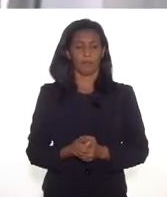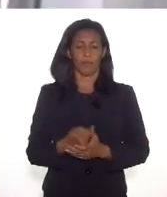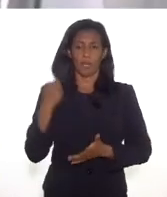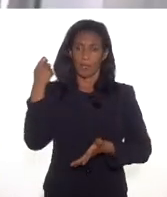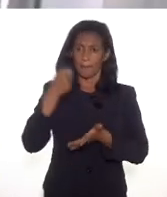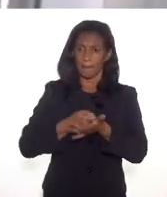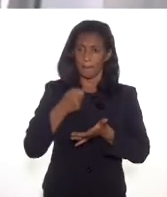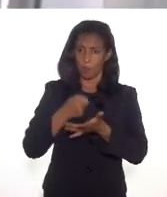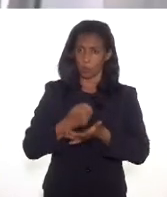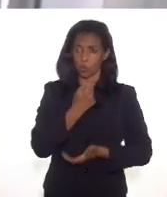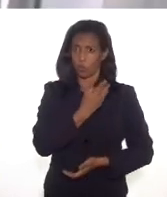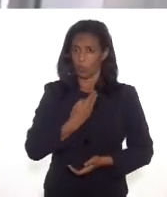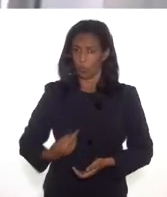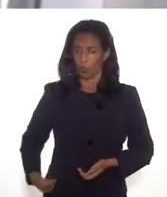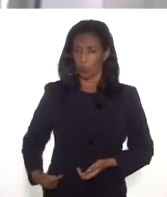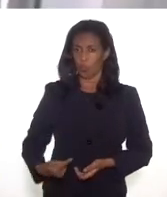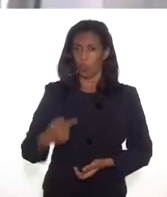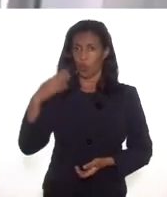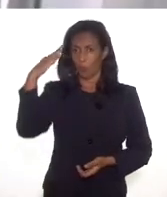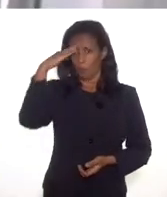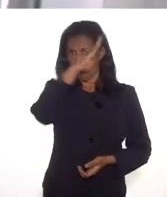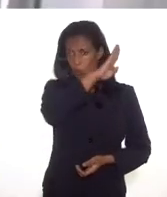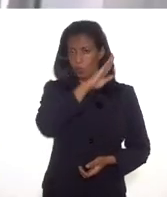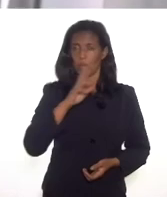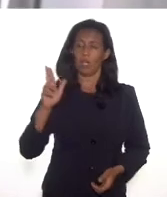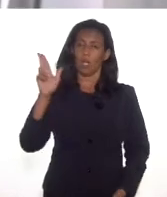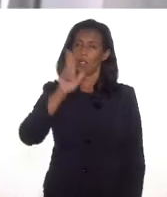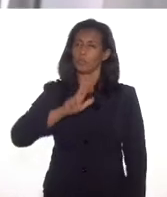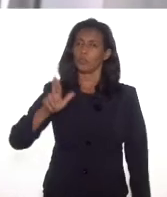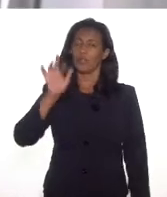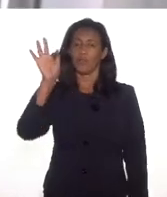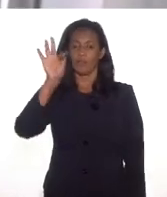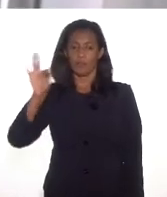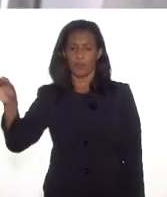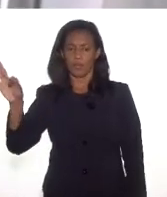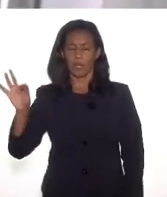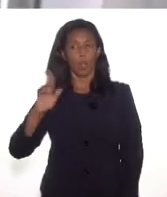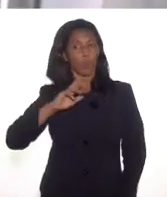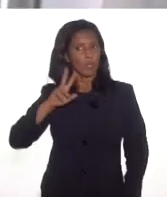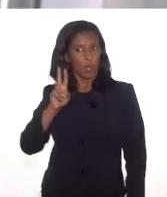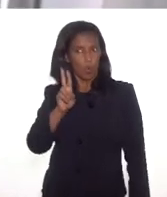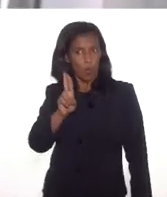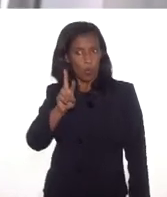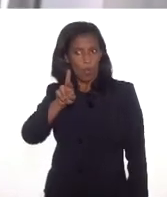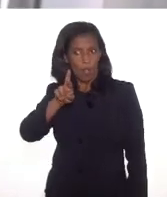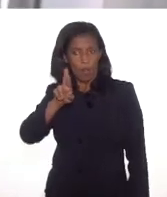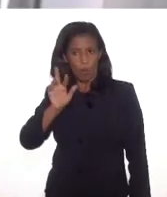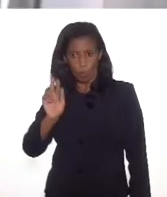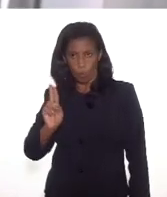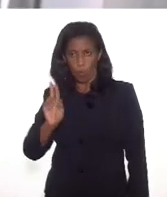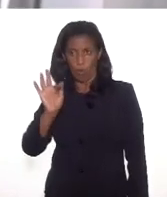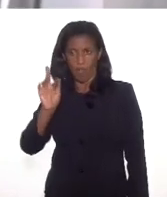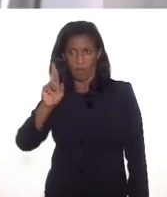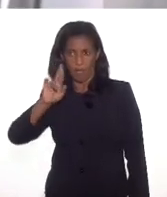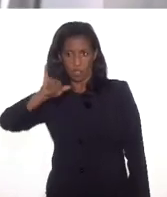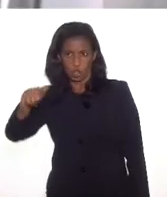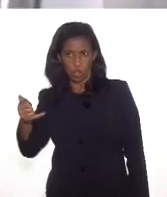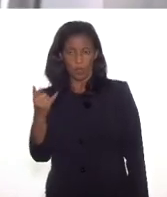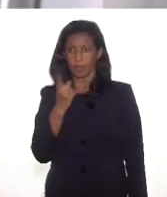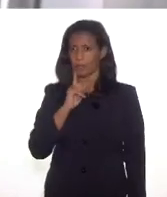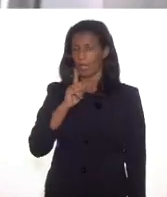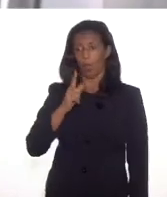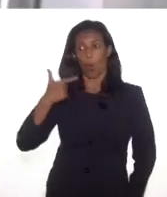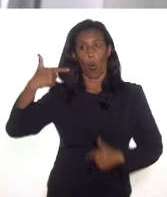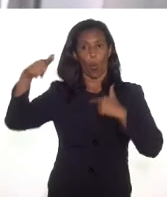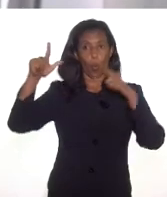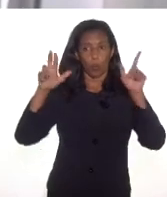imposto pelo governo Bolsonaro às universidades federais. Não é só a UFRJ que sofre desse mal, mas no caso da UFRJ,